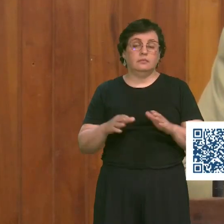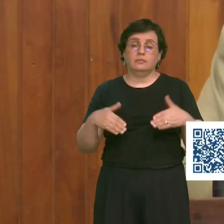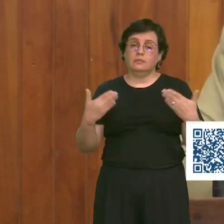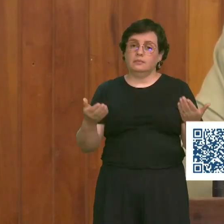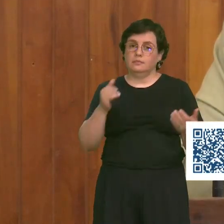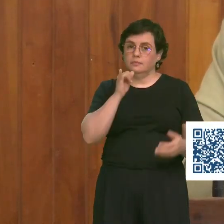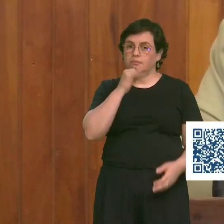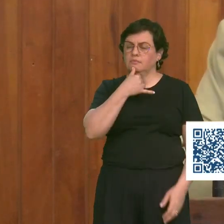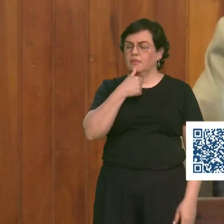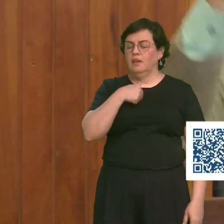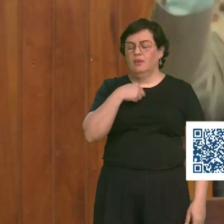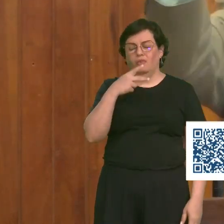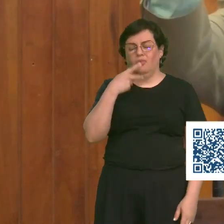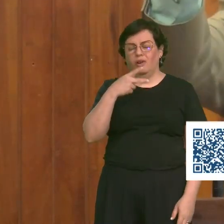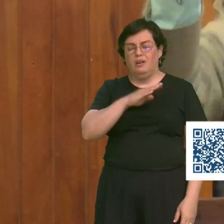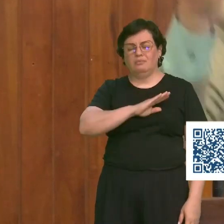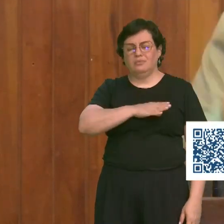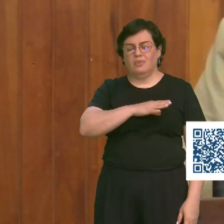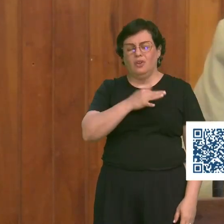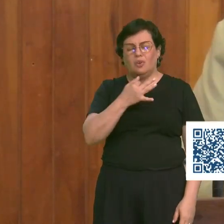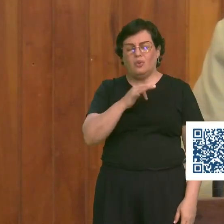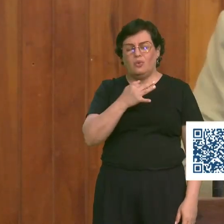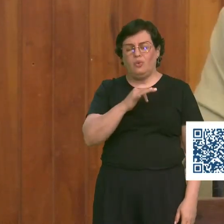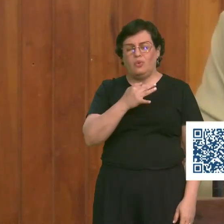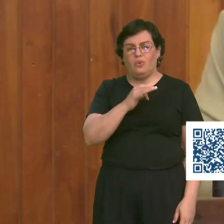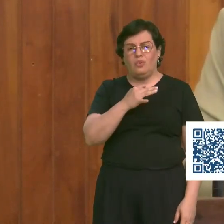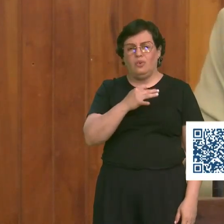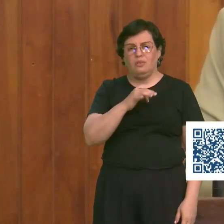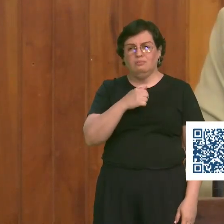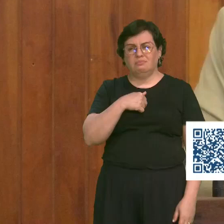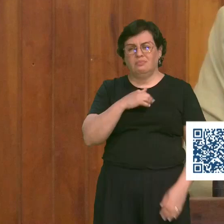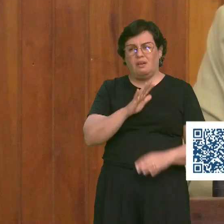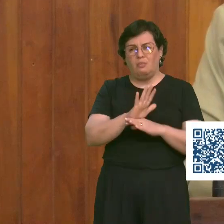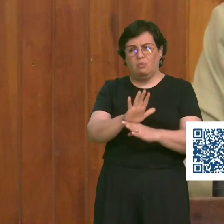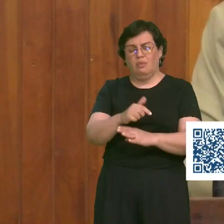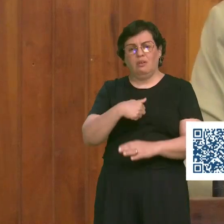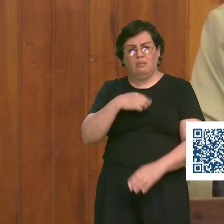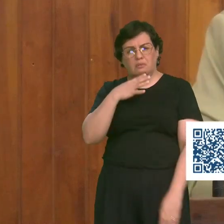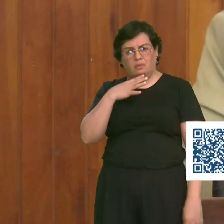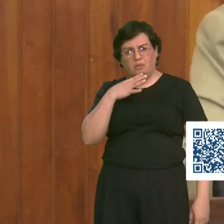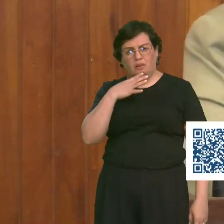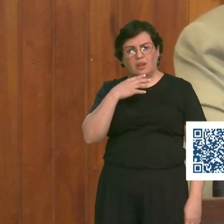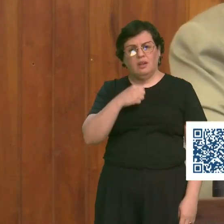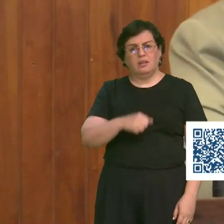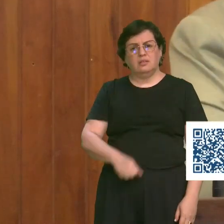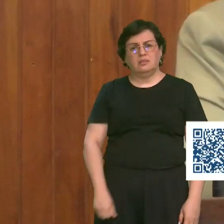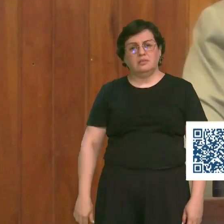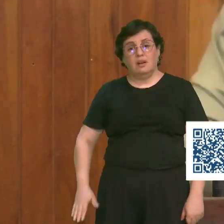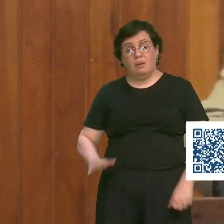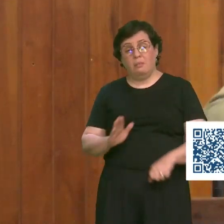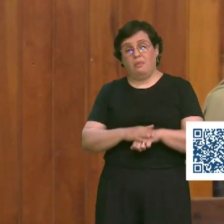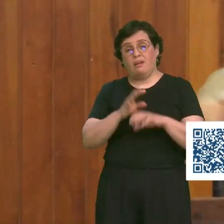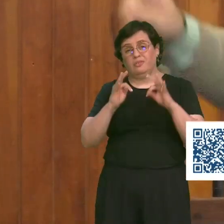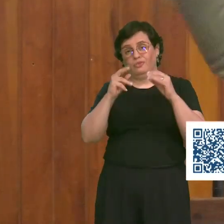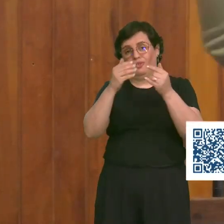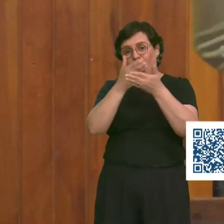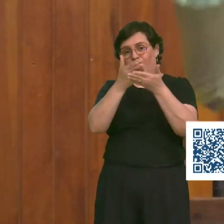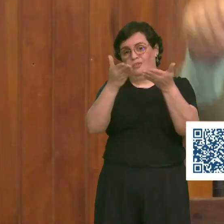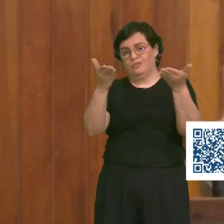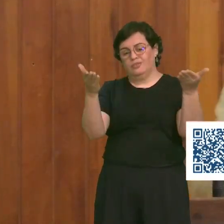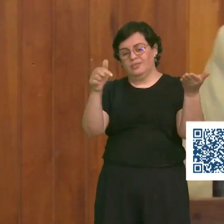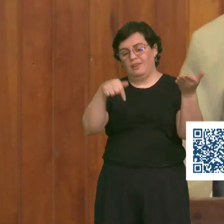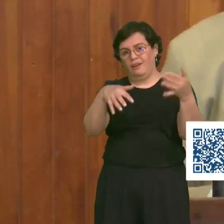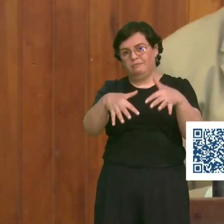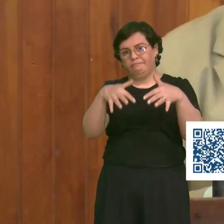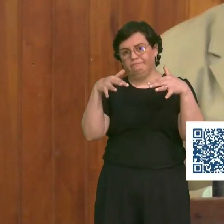infelizmente fala isso com dor no coração eu apoiei eu conheço eu conheço mais do que todos que estão aqui dentro